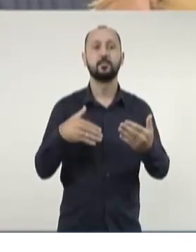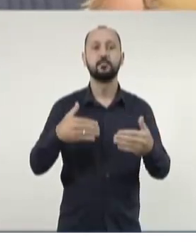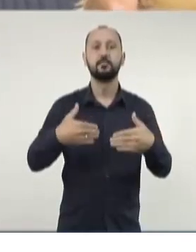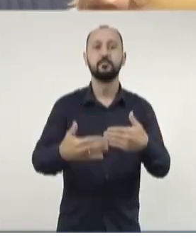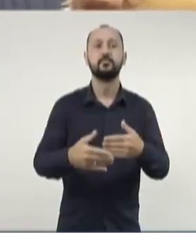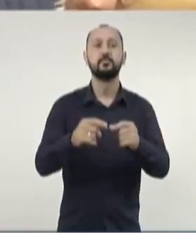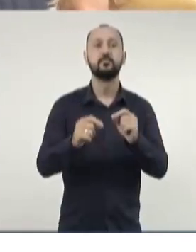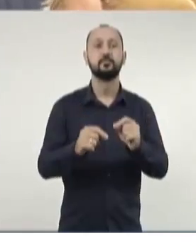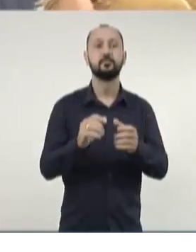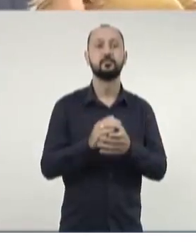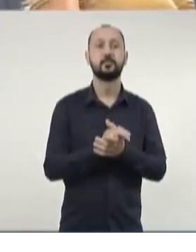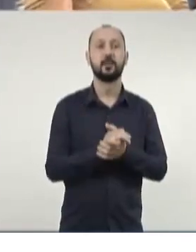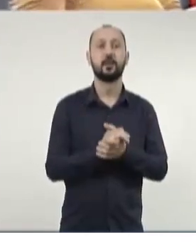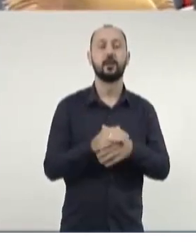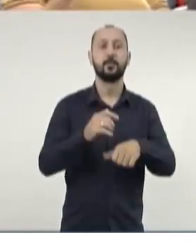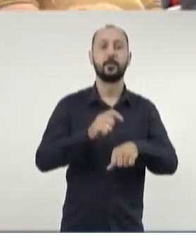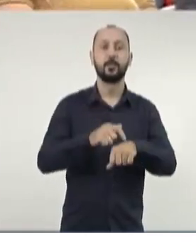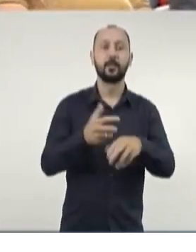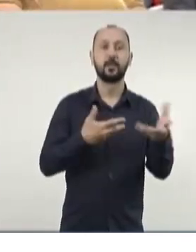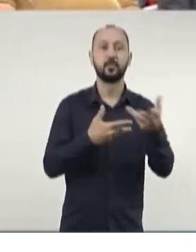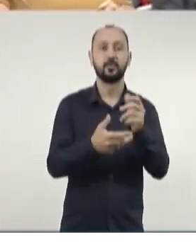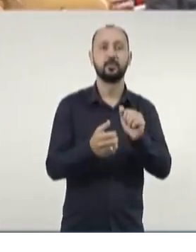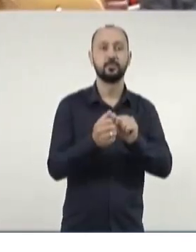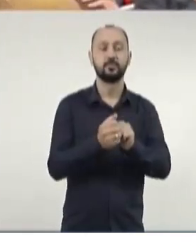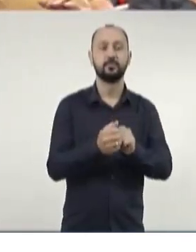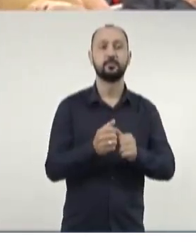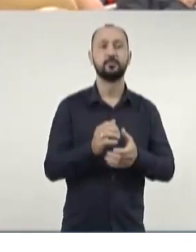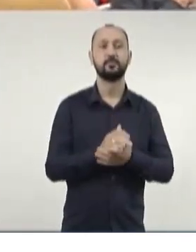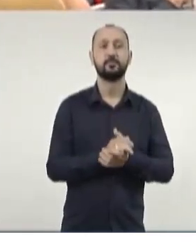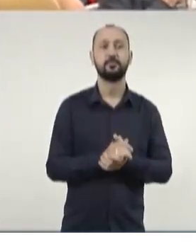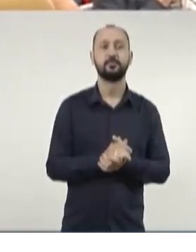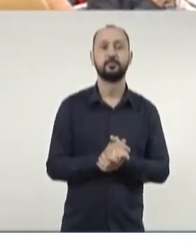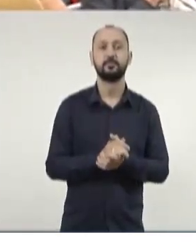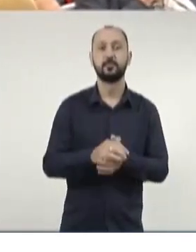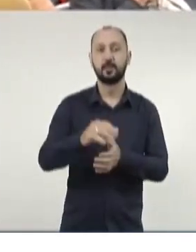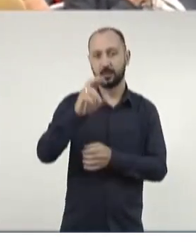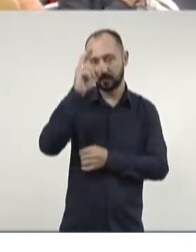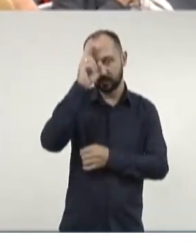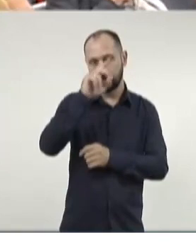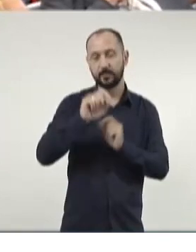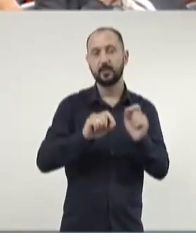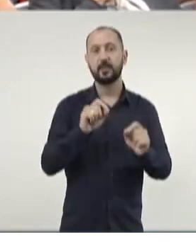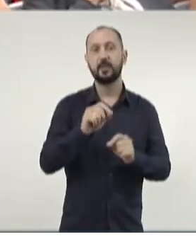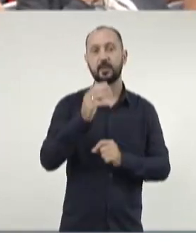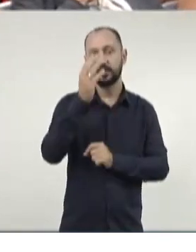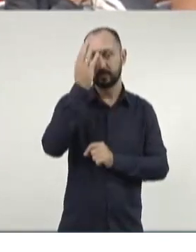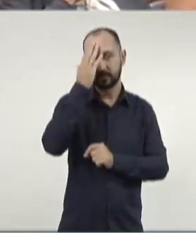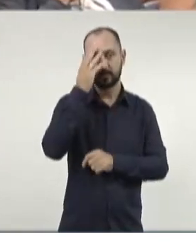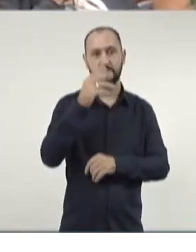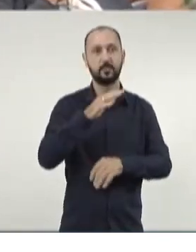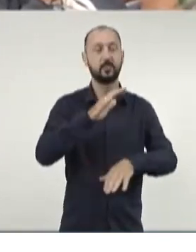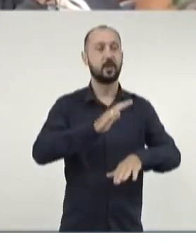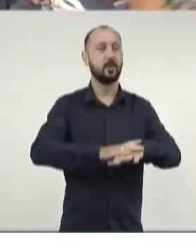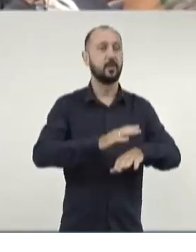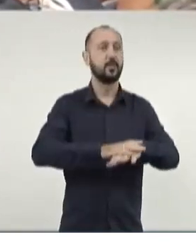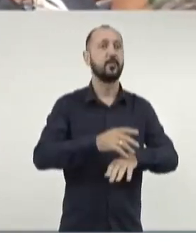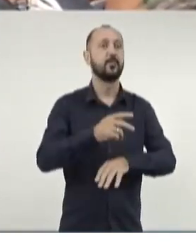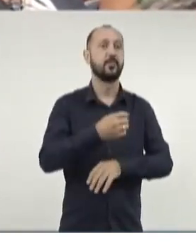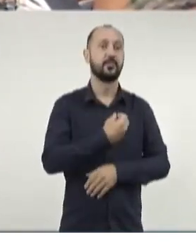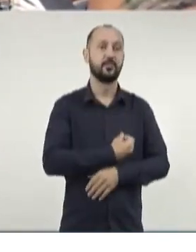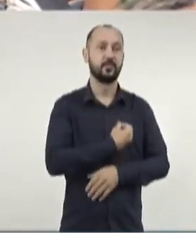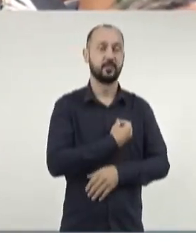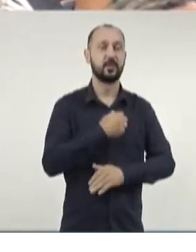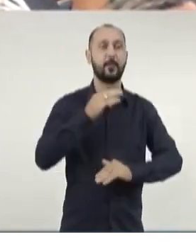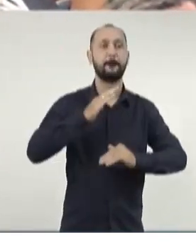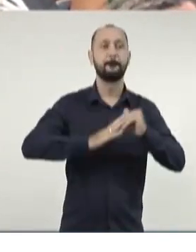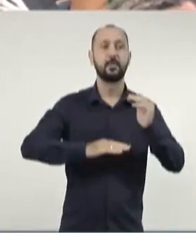em direção a decisões compartilhadas, lembrando sempre, o paciente é quem sabe sobre sua própria vida.